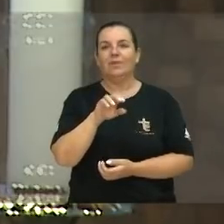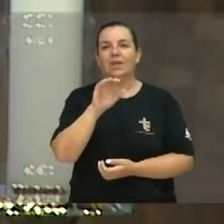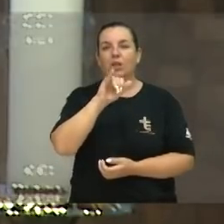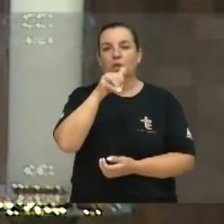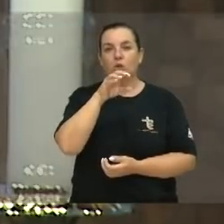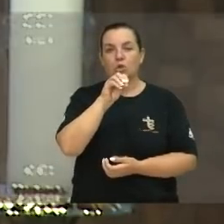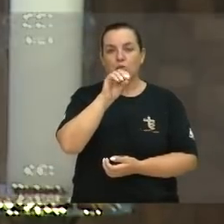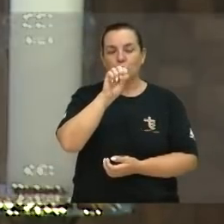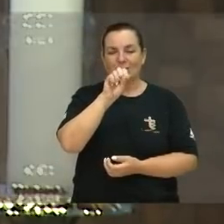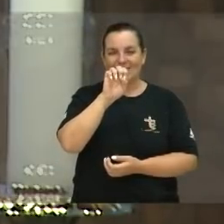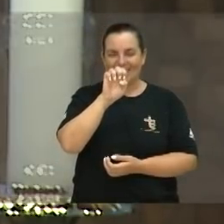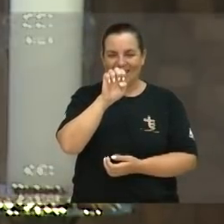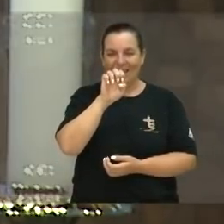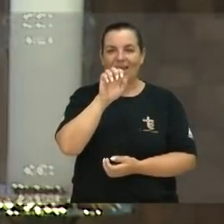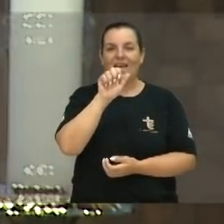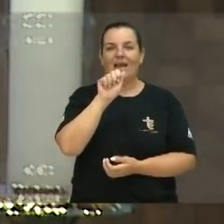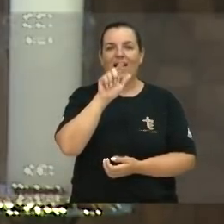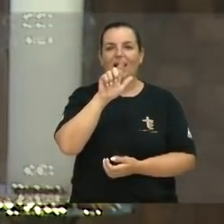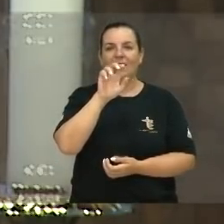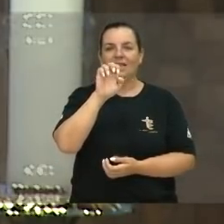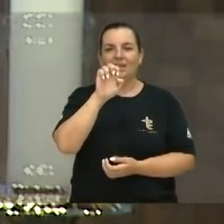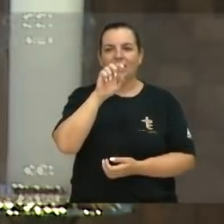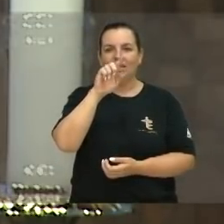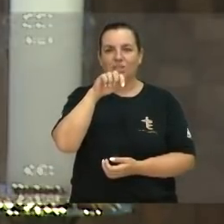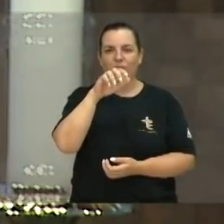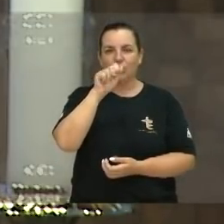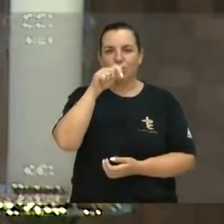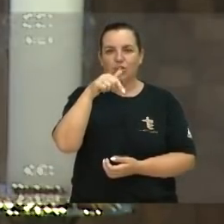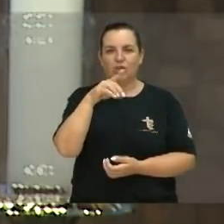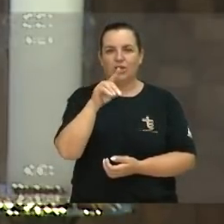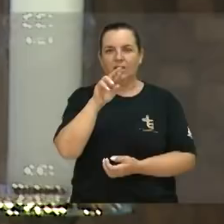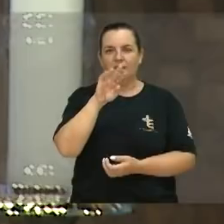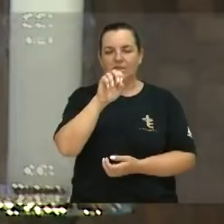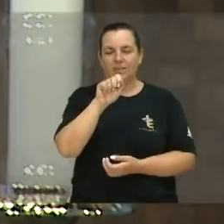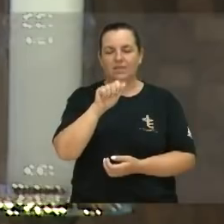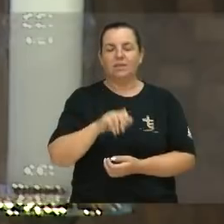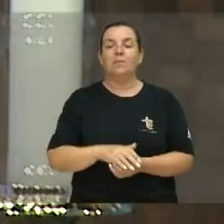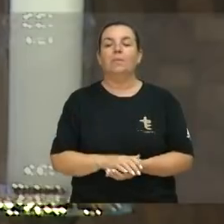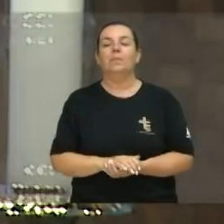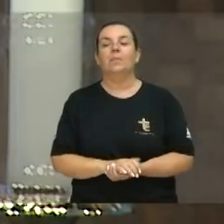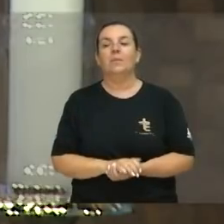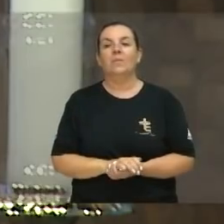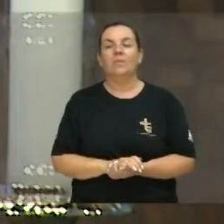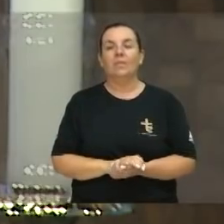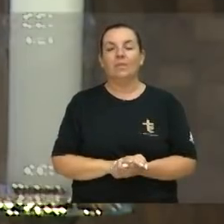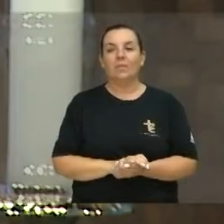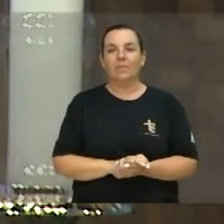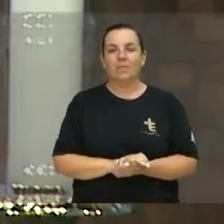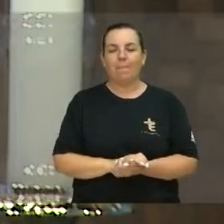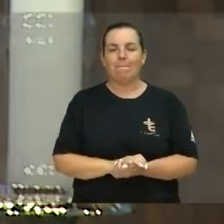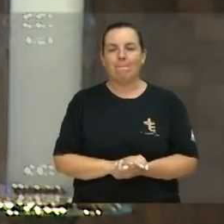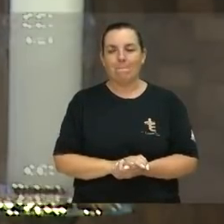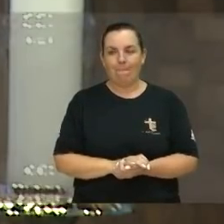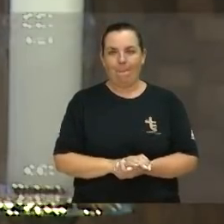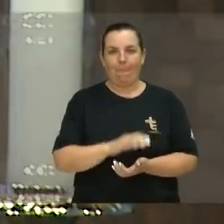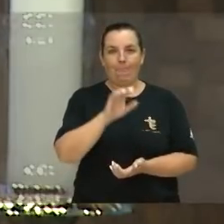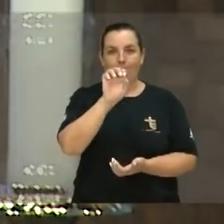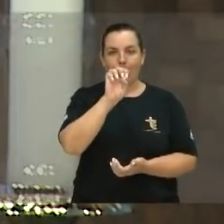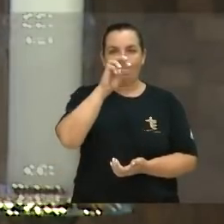josé alexandre nos acompanhando da cidade de são jerônimo da serra no estado do paraná a